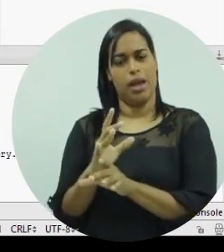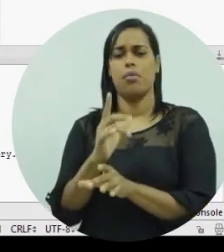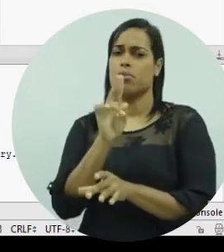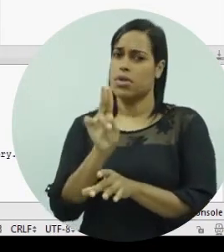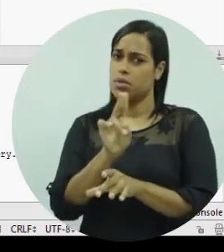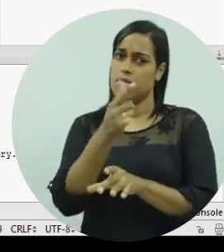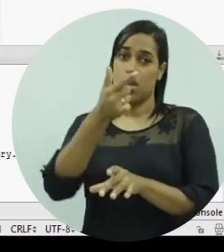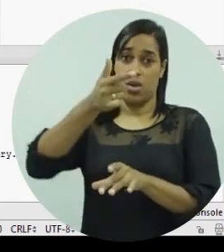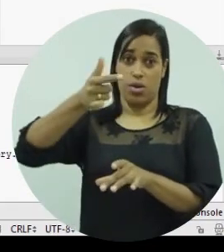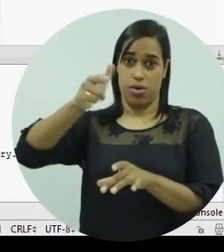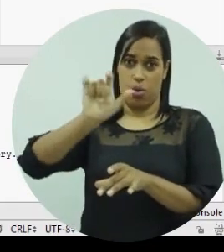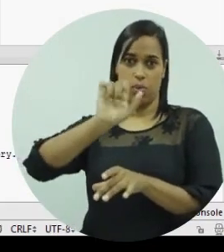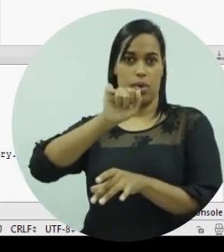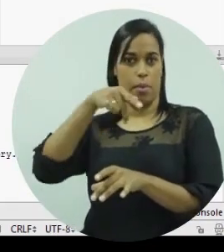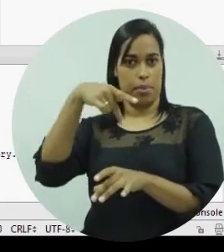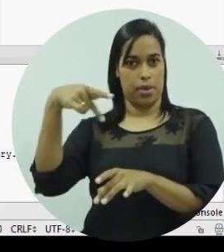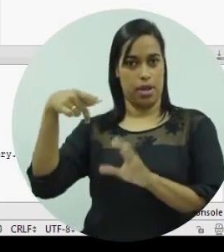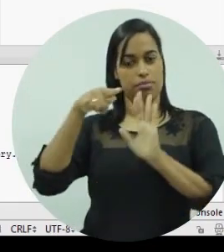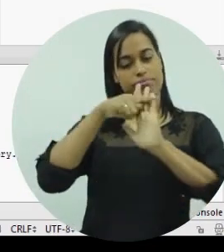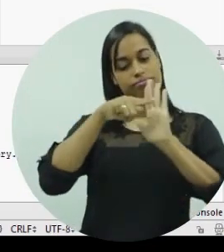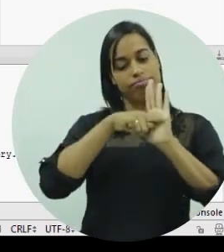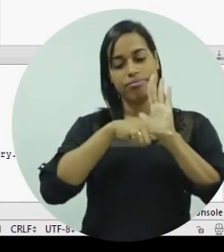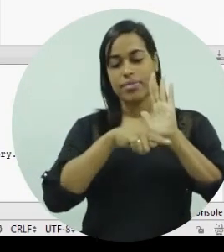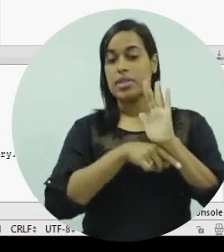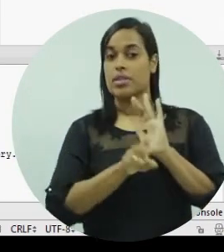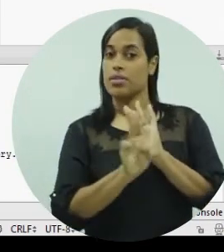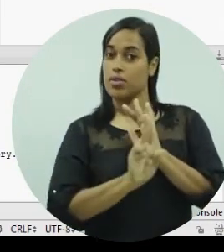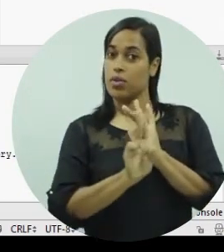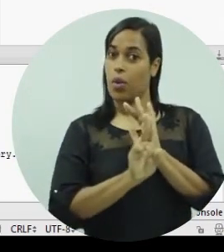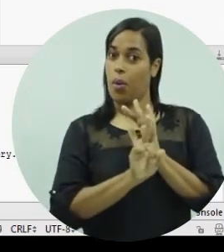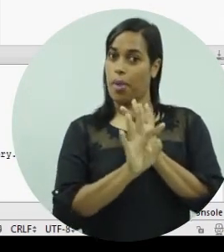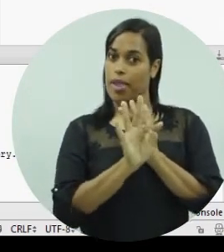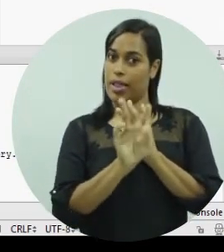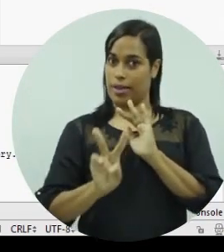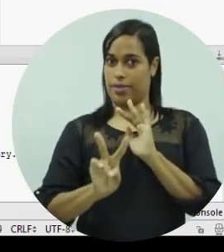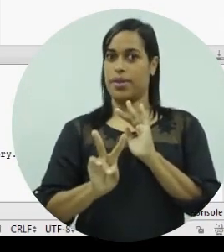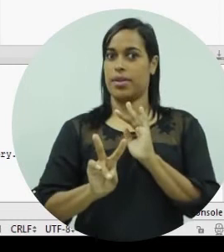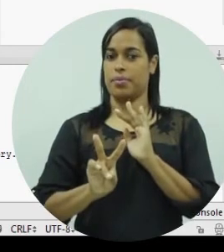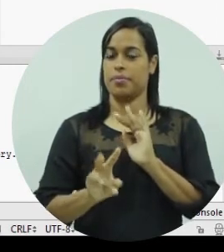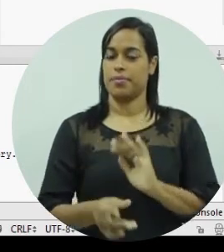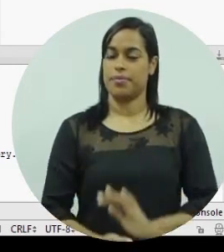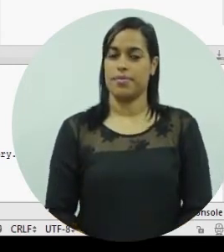programação, através de seu nome, no caso aqui TV.